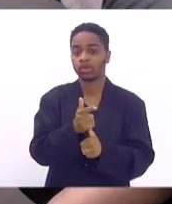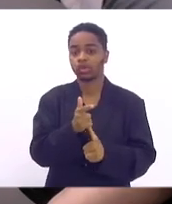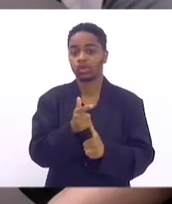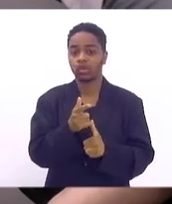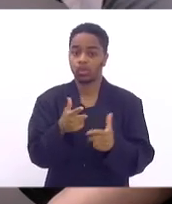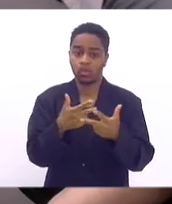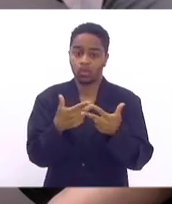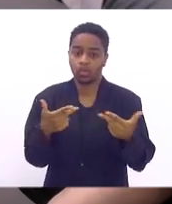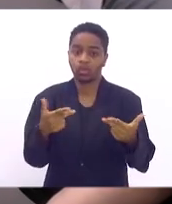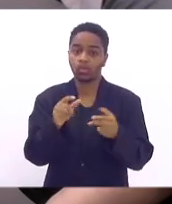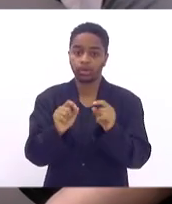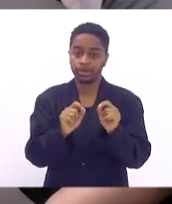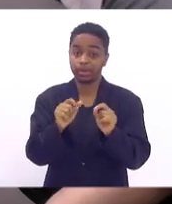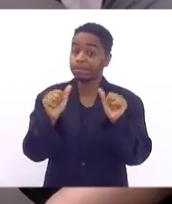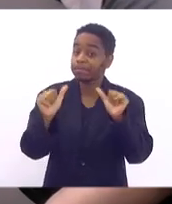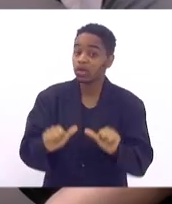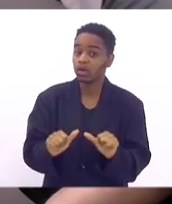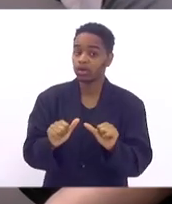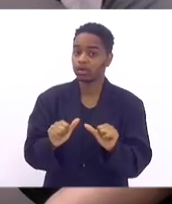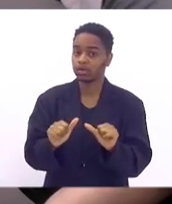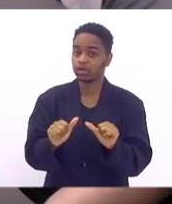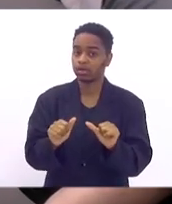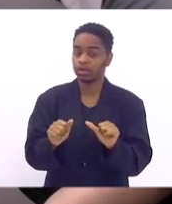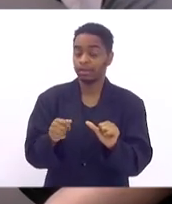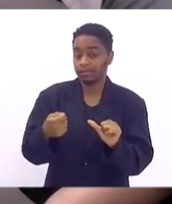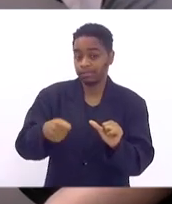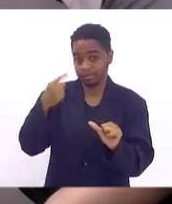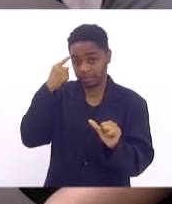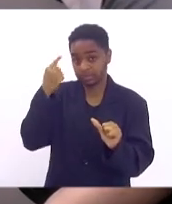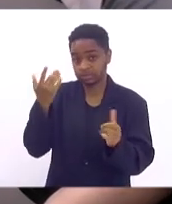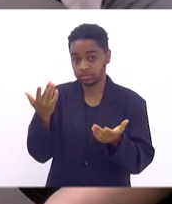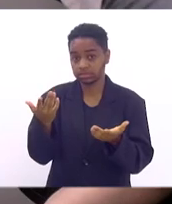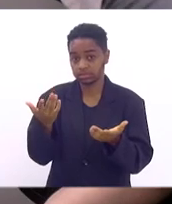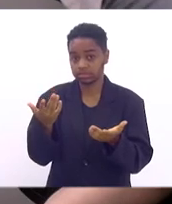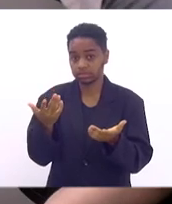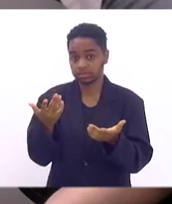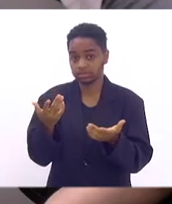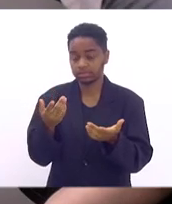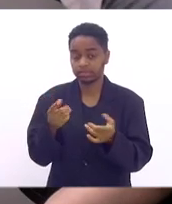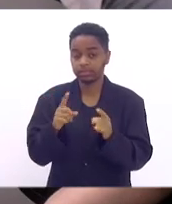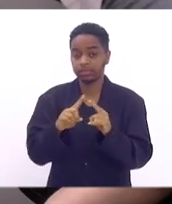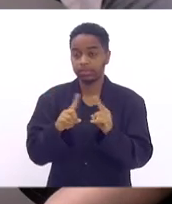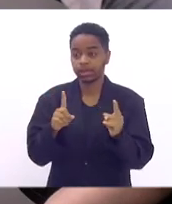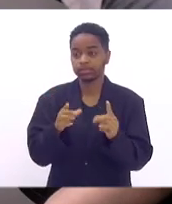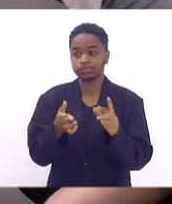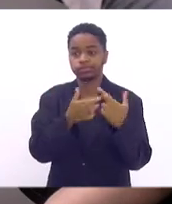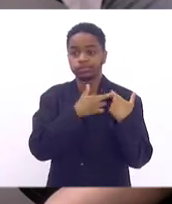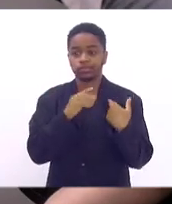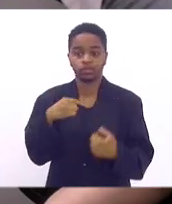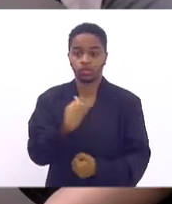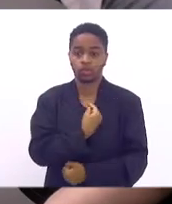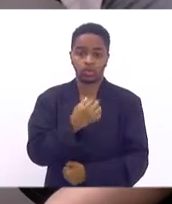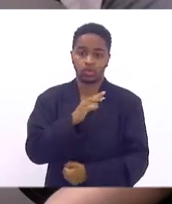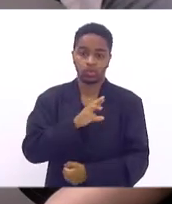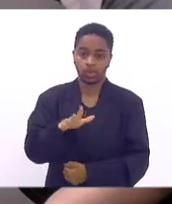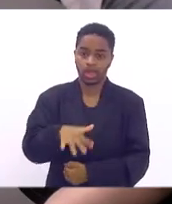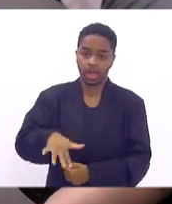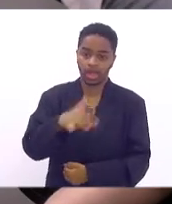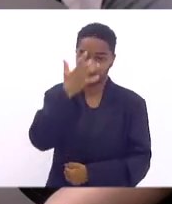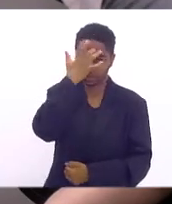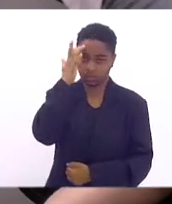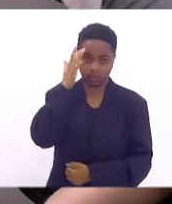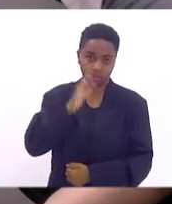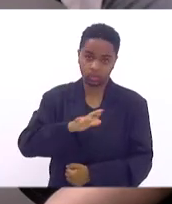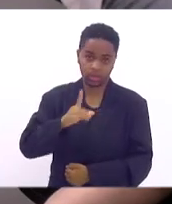pior? A gente tem que pensar nisso, né? Enfim, mas isso cabe a gente, não cabe a saúde mental, não cabe